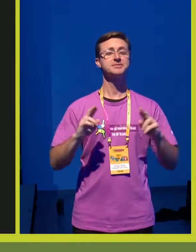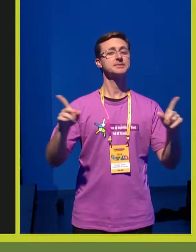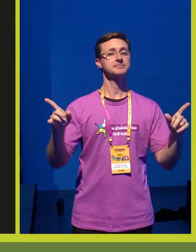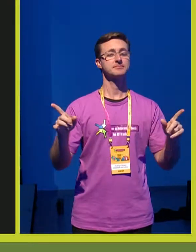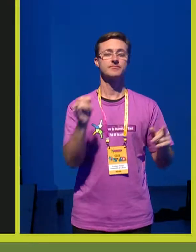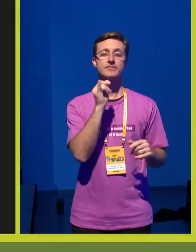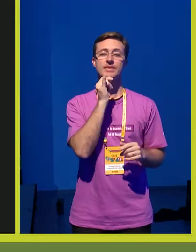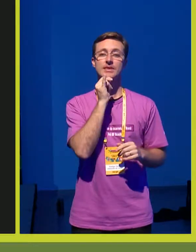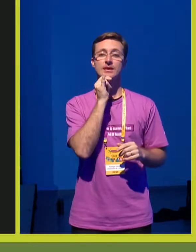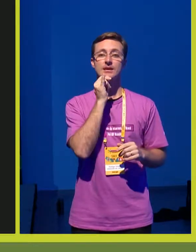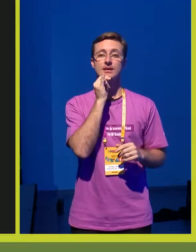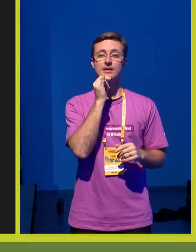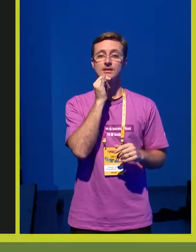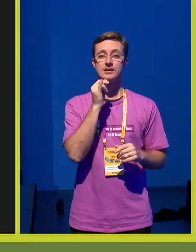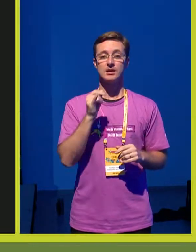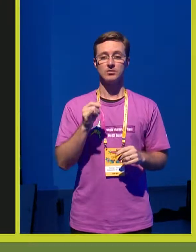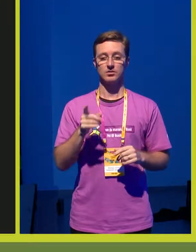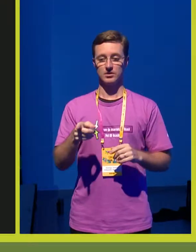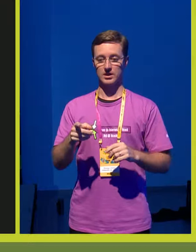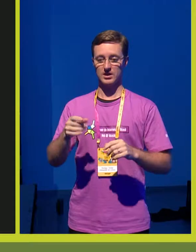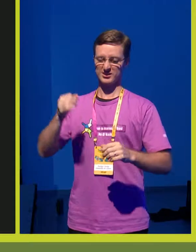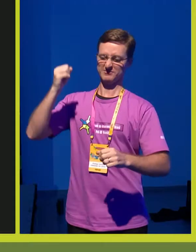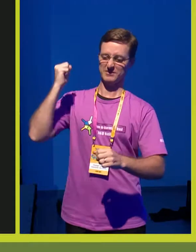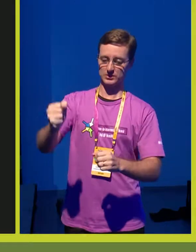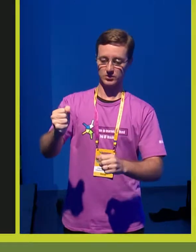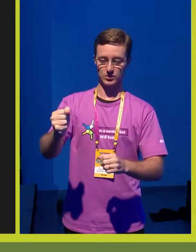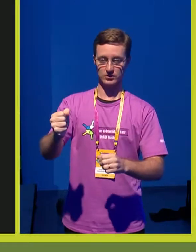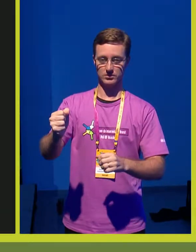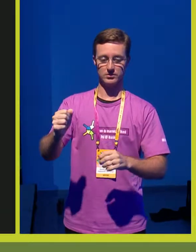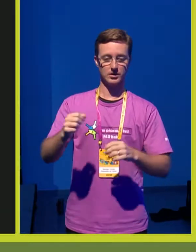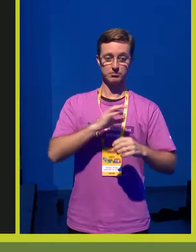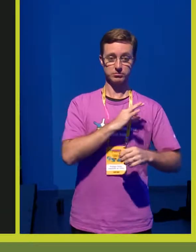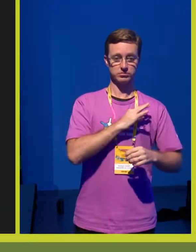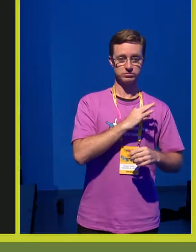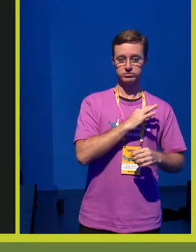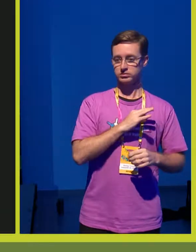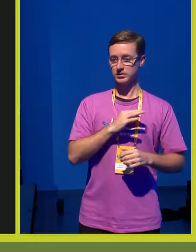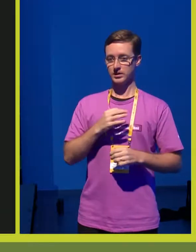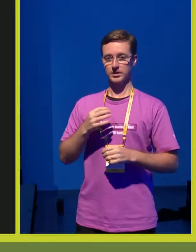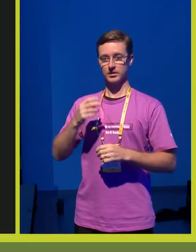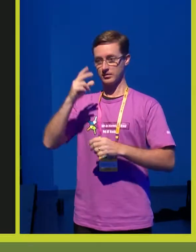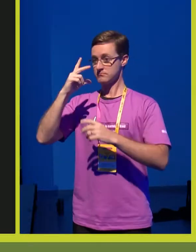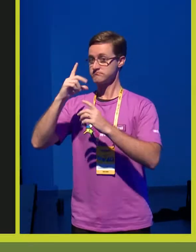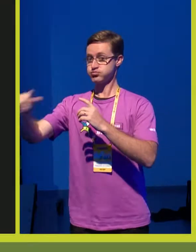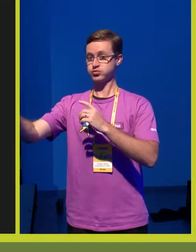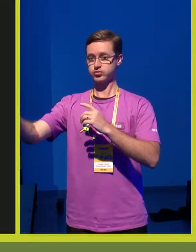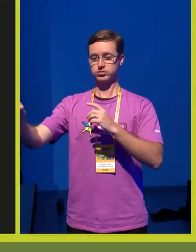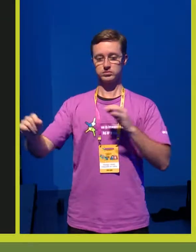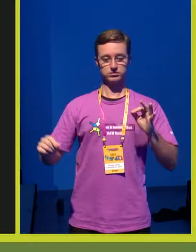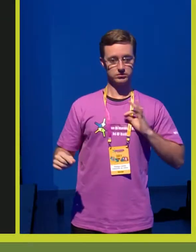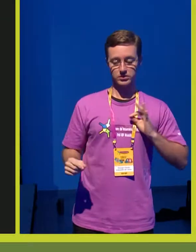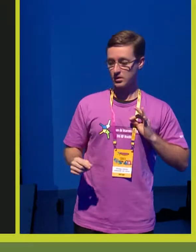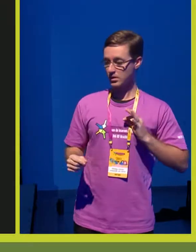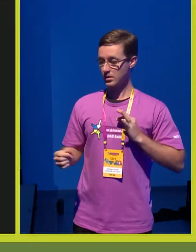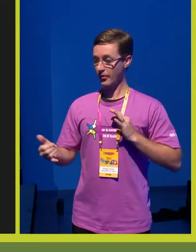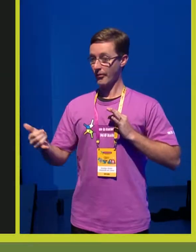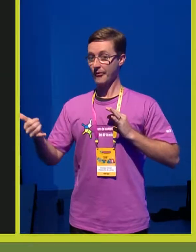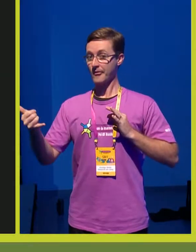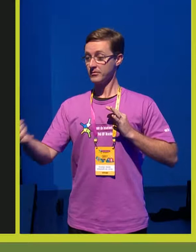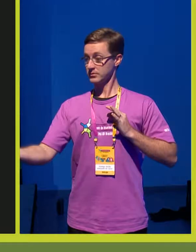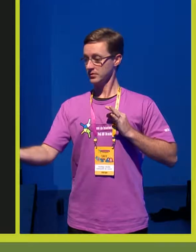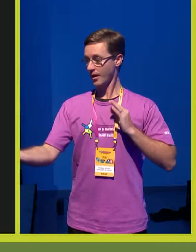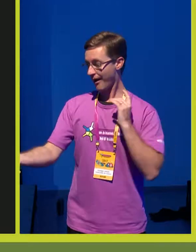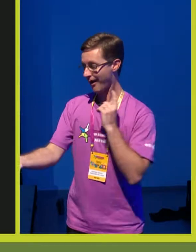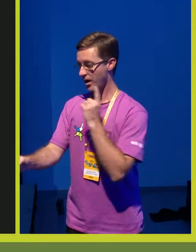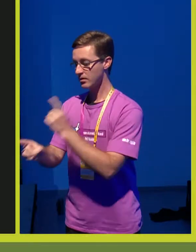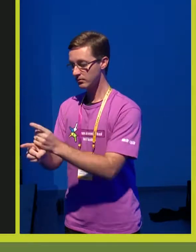e se um celular for encontrado numa cena do crime mas a pessoa não estava lá e justamente as pessoas querem a polícia prende aquele celular e quer saber